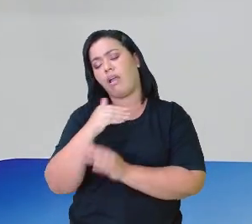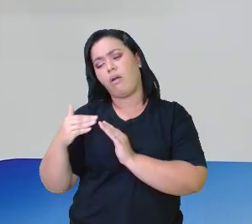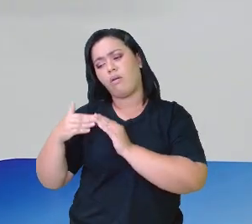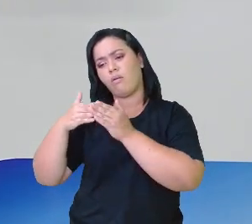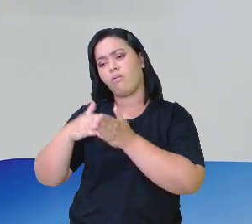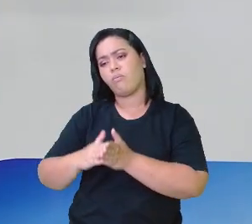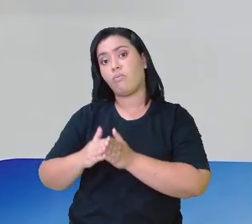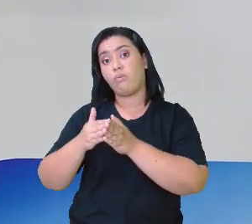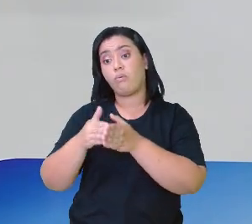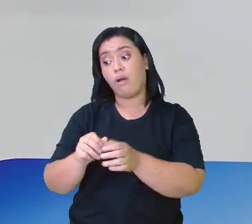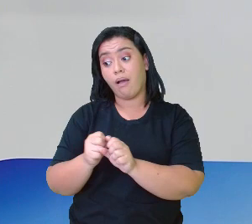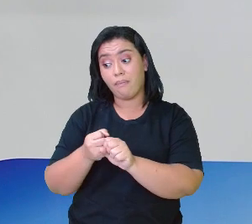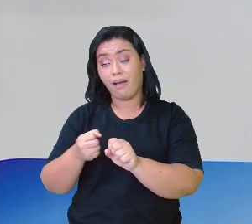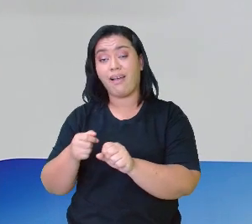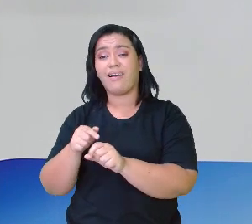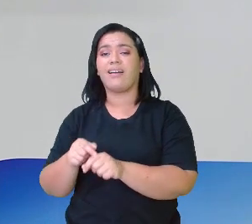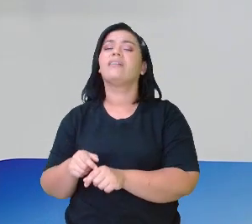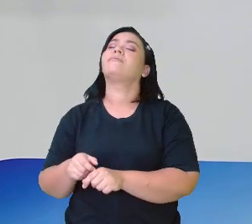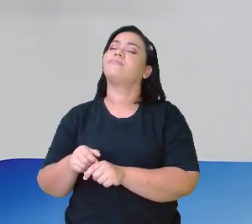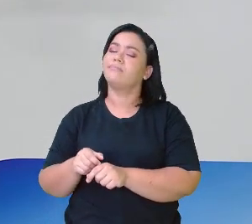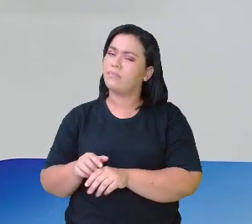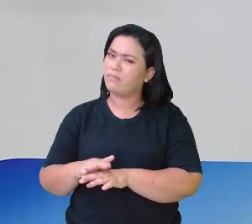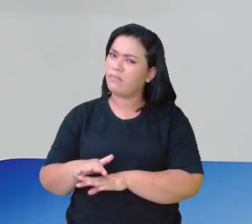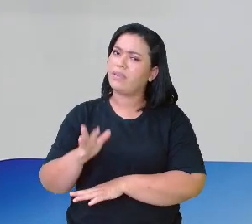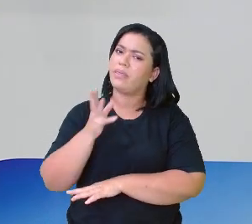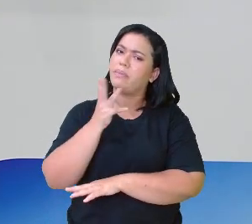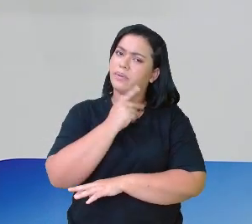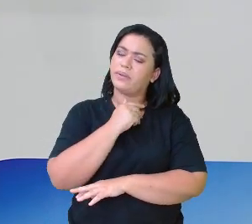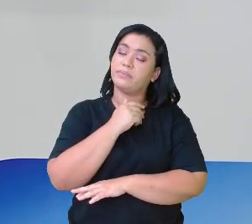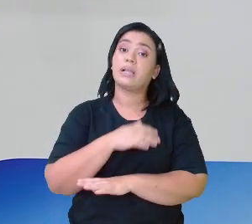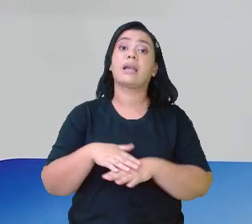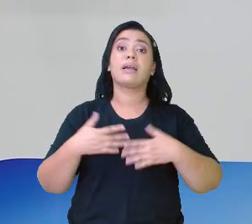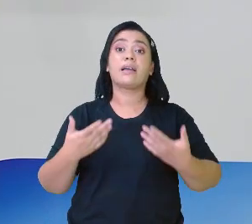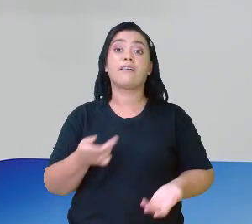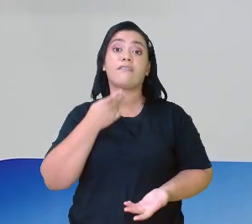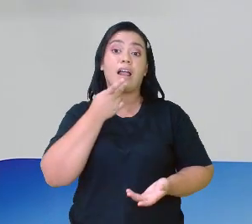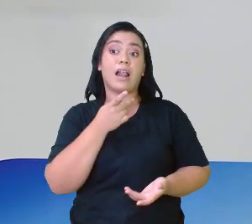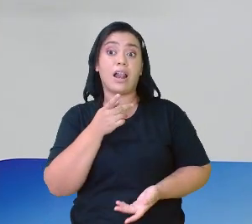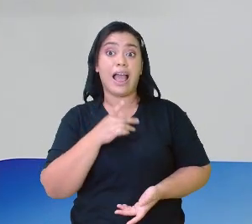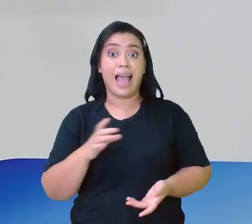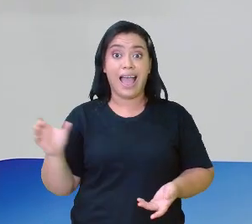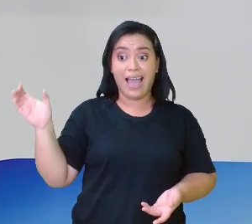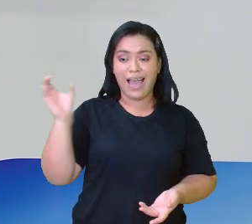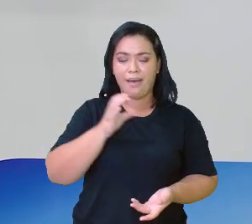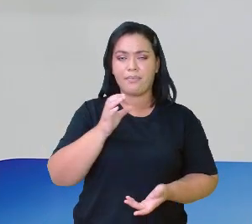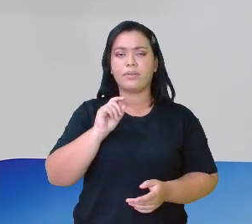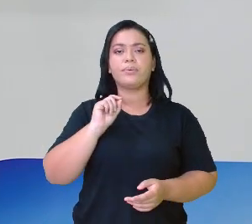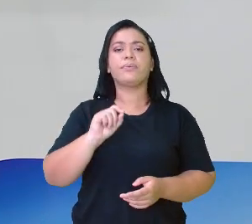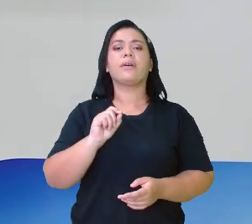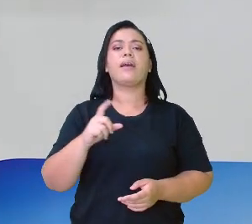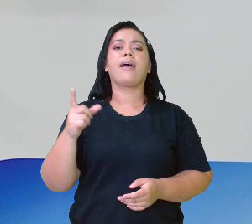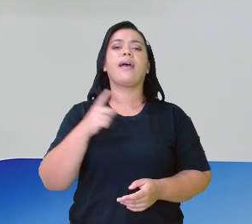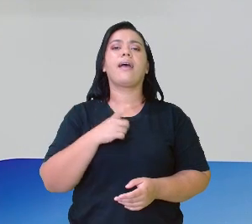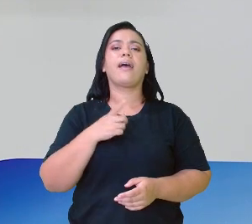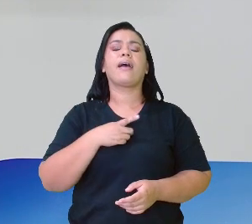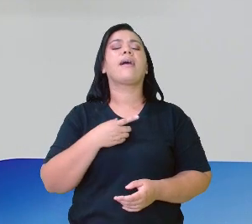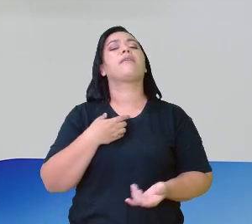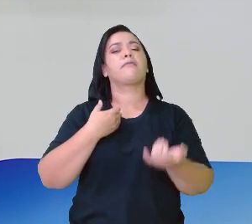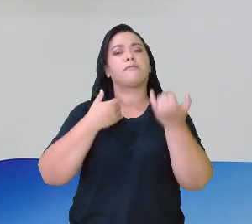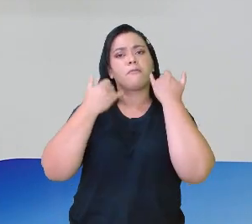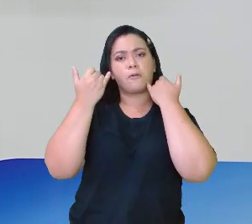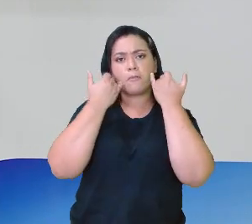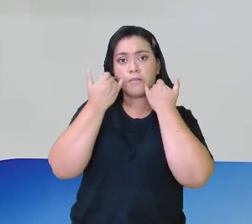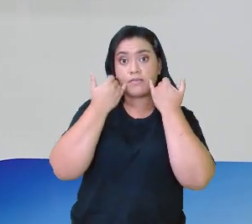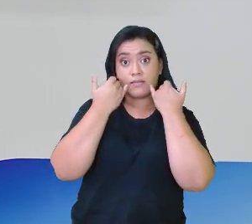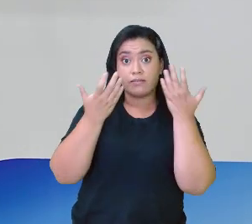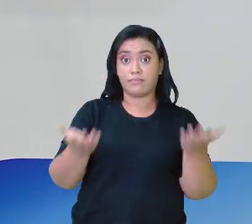foram precursoras, mas era um processo mais lento. E aí, quando a gente fala em processo mais rápido, nós temos também a informação.